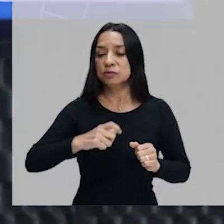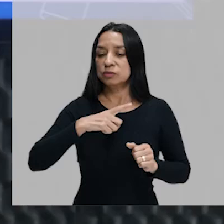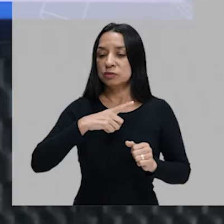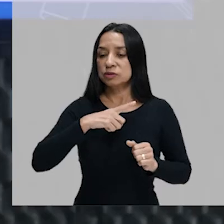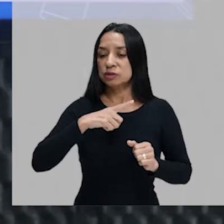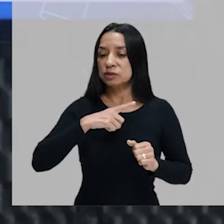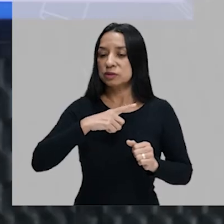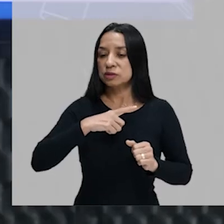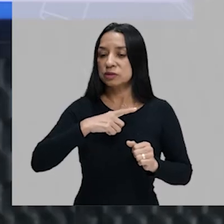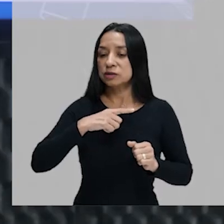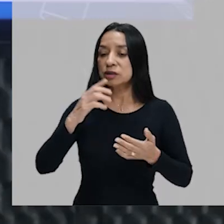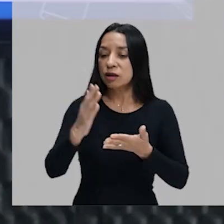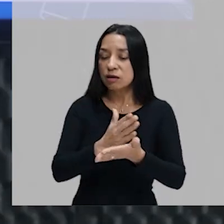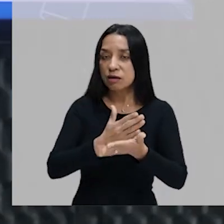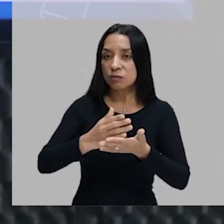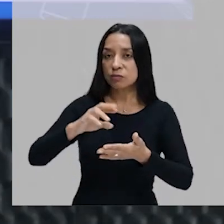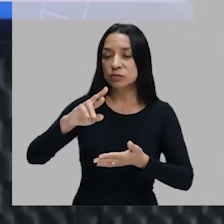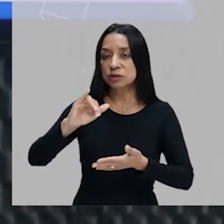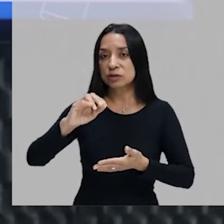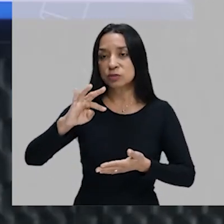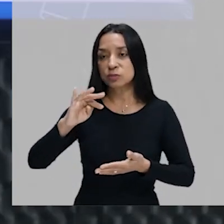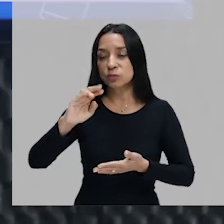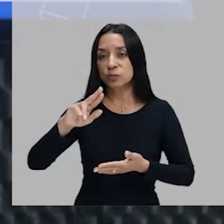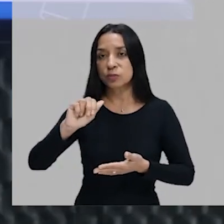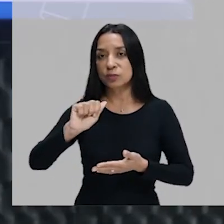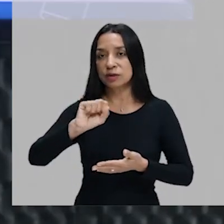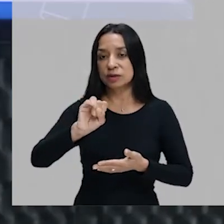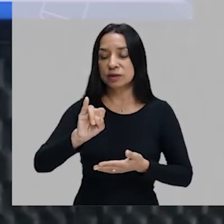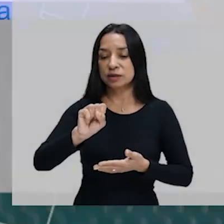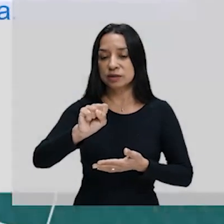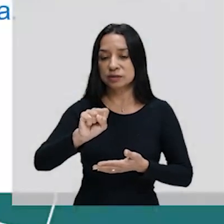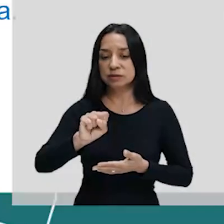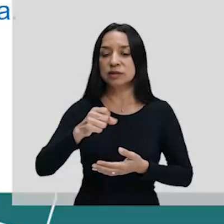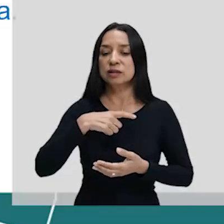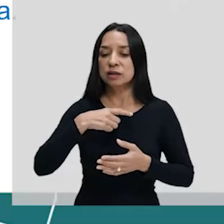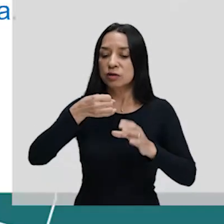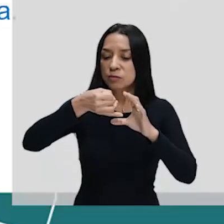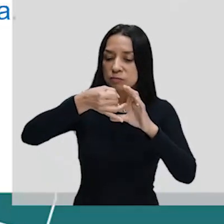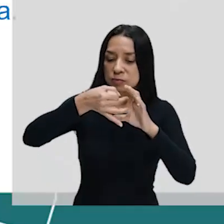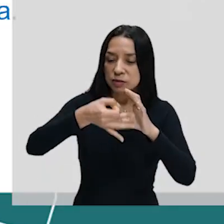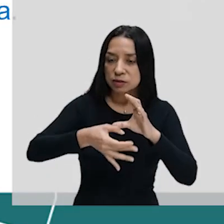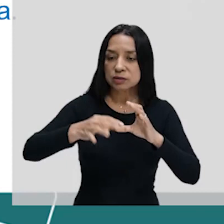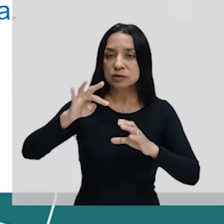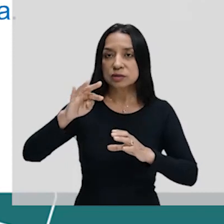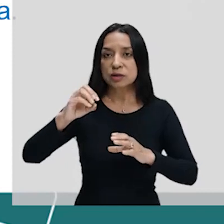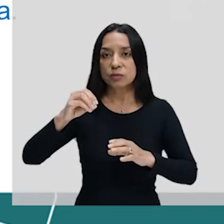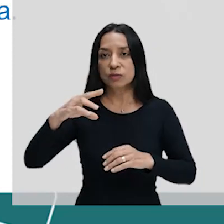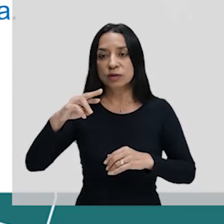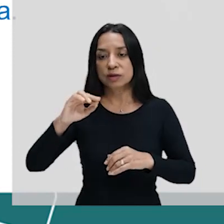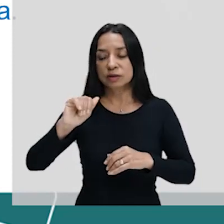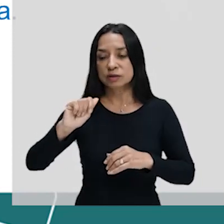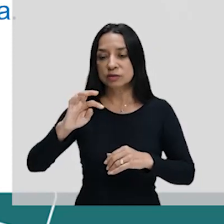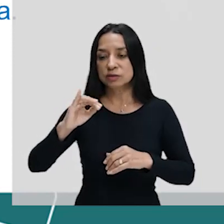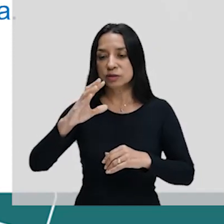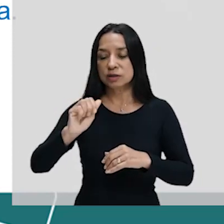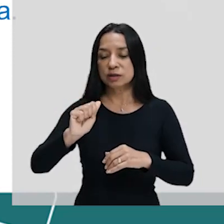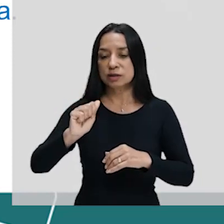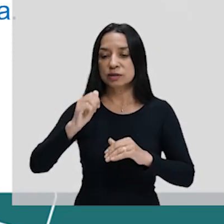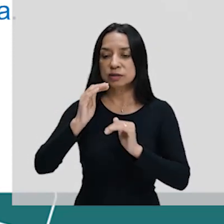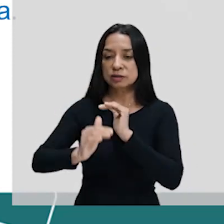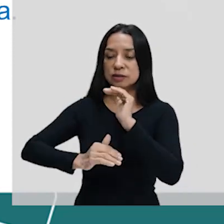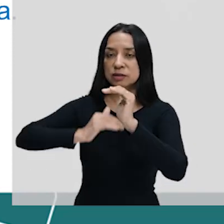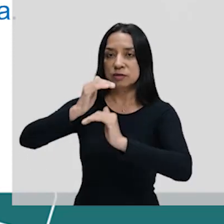de rituais, onde essas lideranças elas acabam tendo uma característica teocrática. Esses povos desenvolveram a